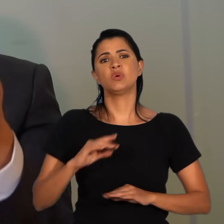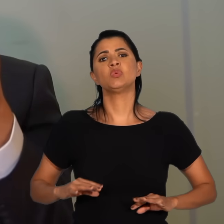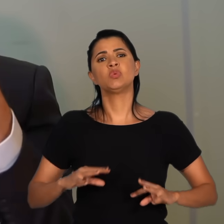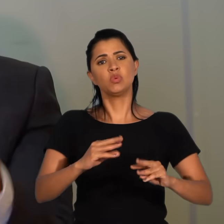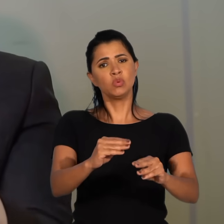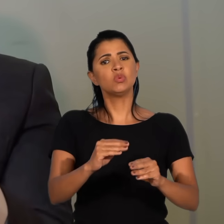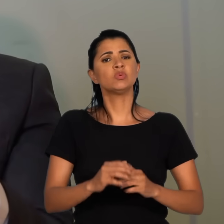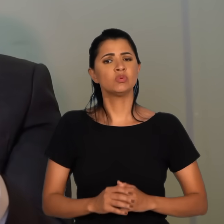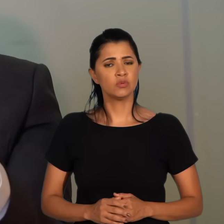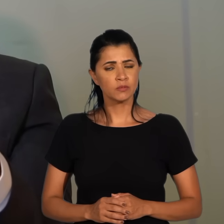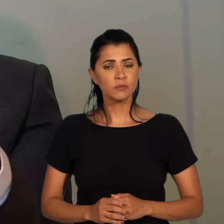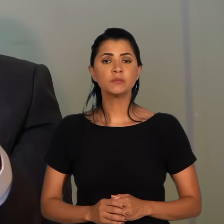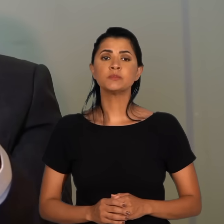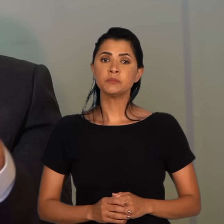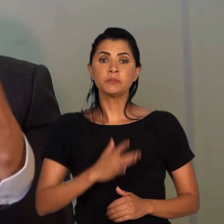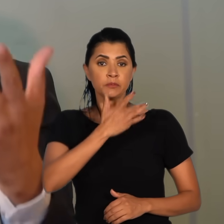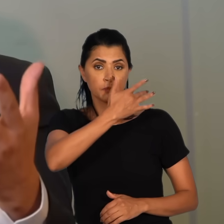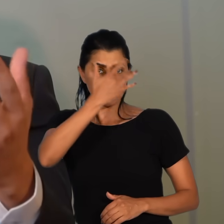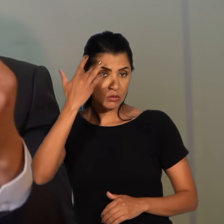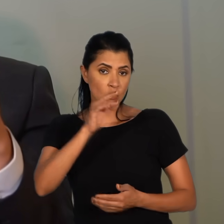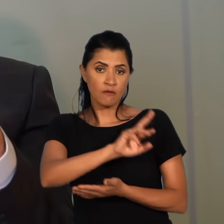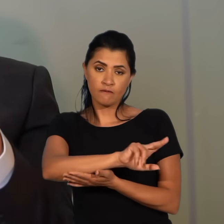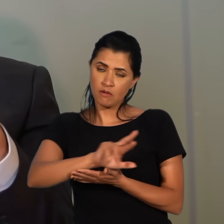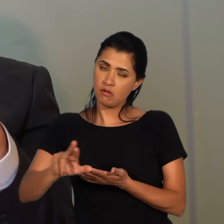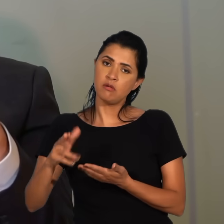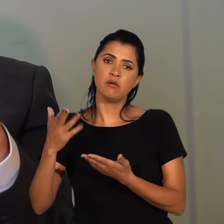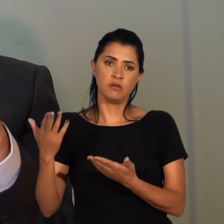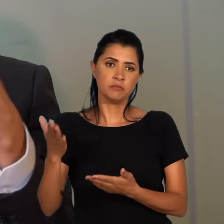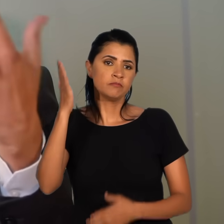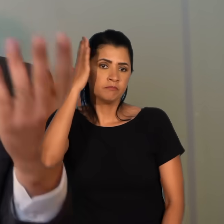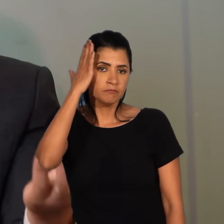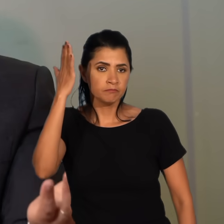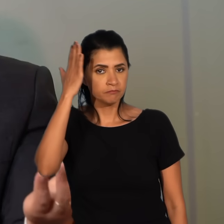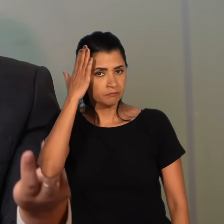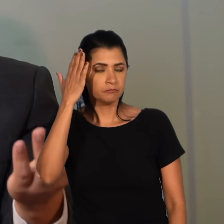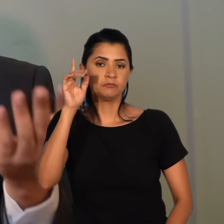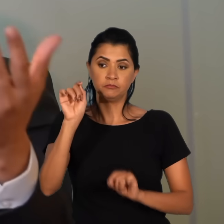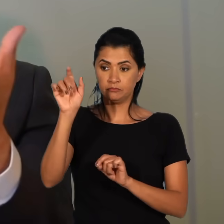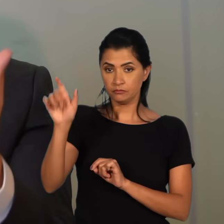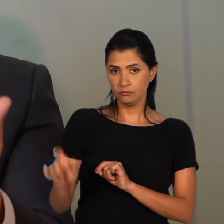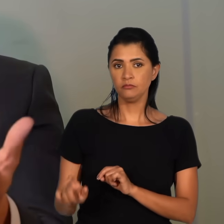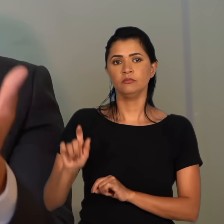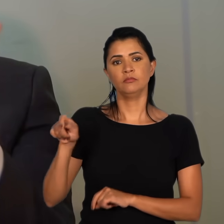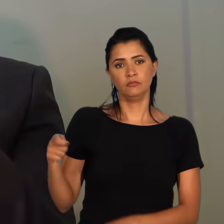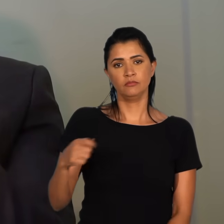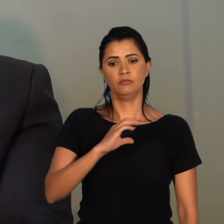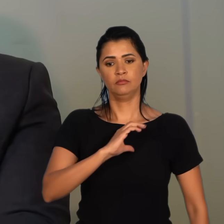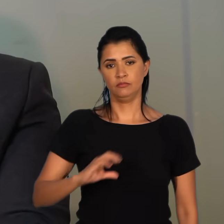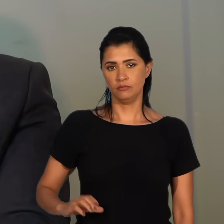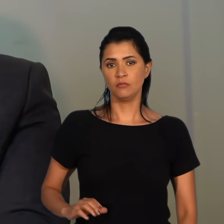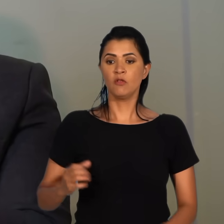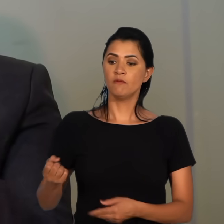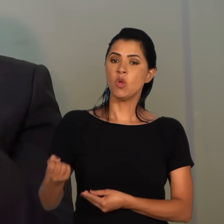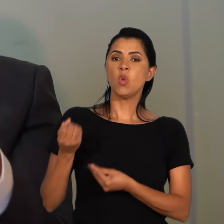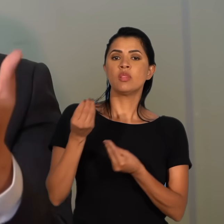humanidade e muitas eh pessoas né E mesmo sabendo né que ele é o Cristo que ele veio